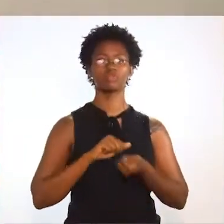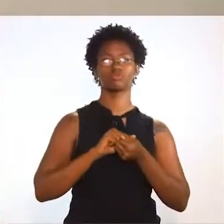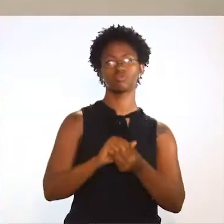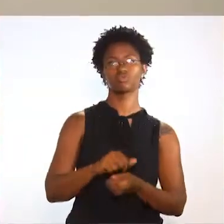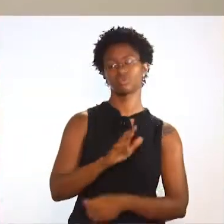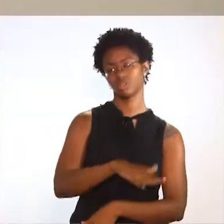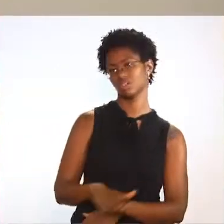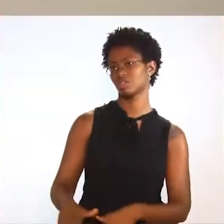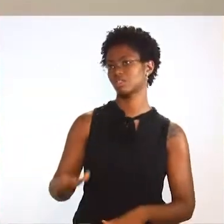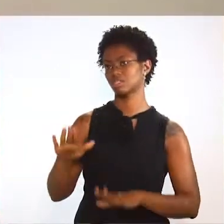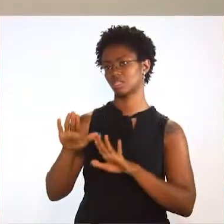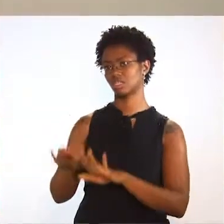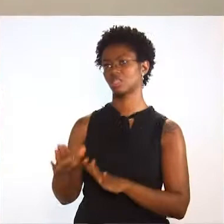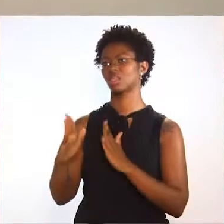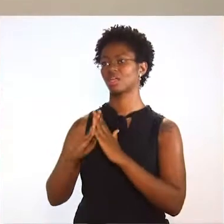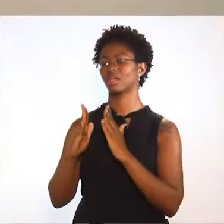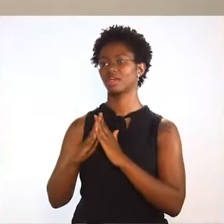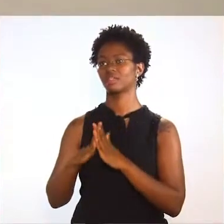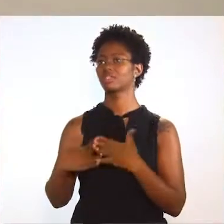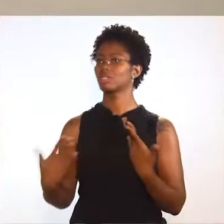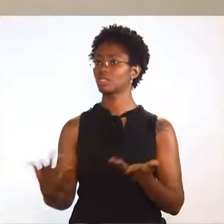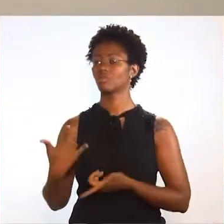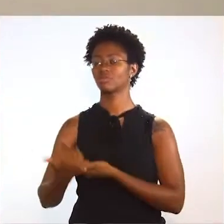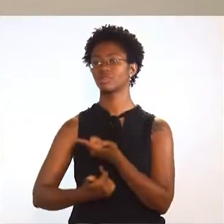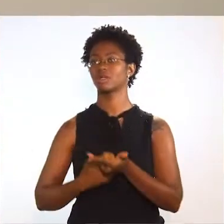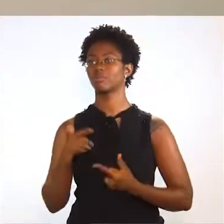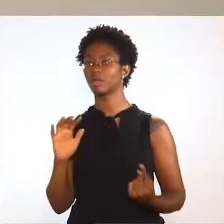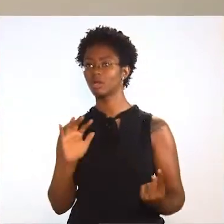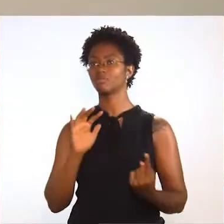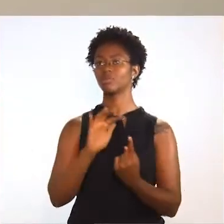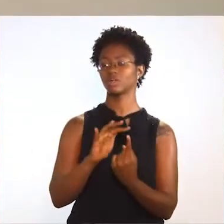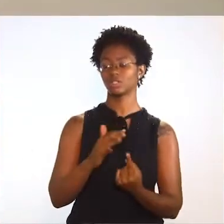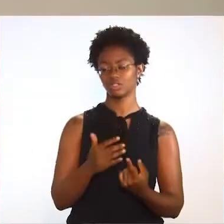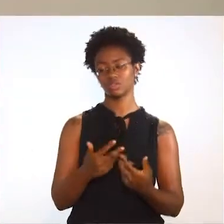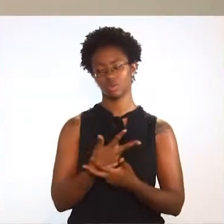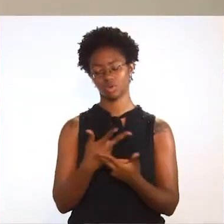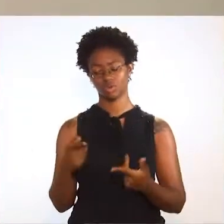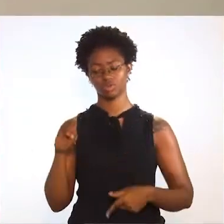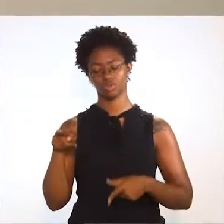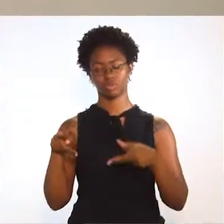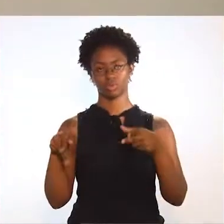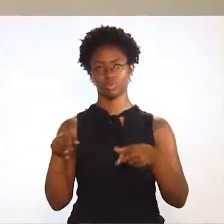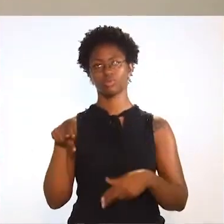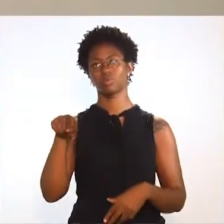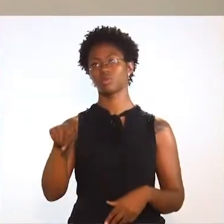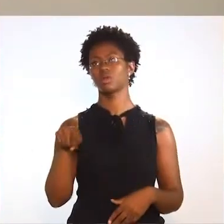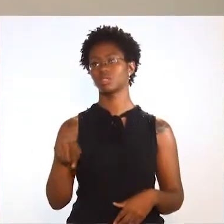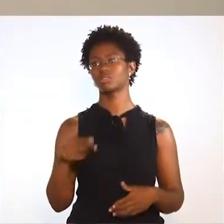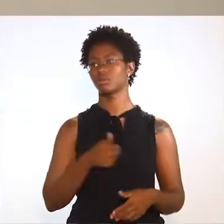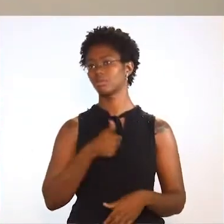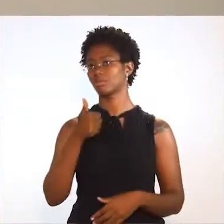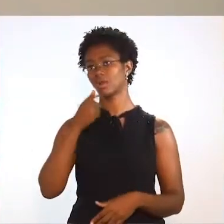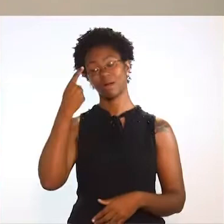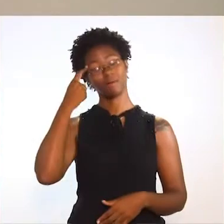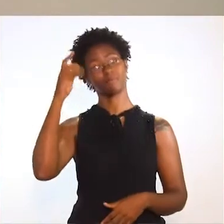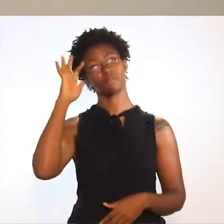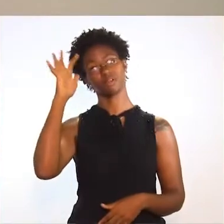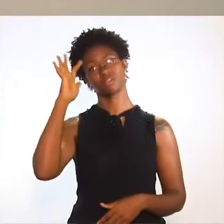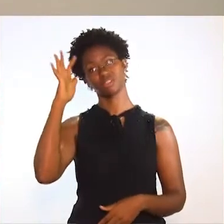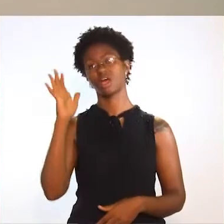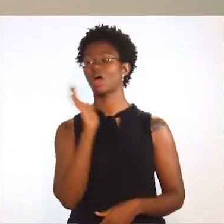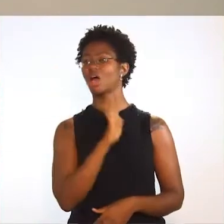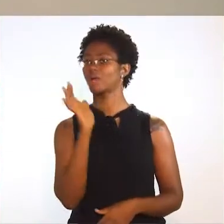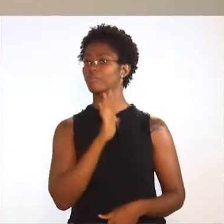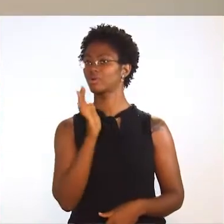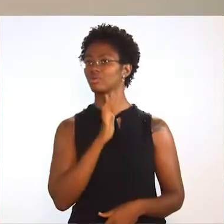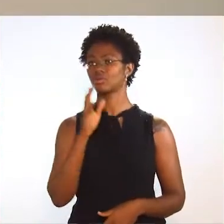em casa. Então, acredito que quando a gente está num trabalho de impacto e a gente tem uma situação como essa, um primeiro momento que a gente quer pensar é resolver uma